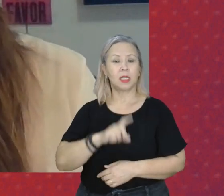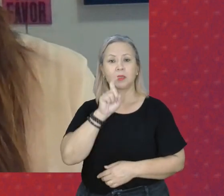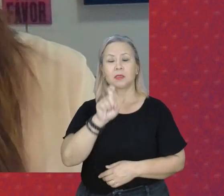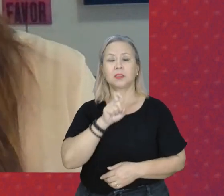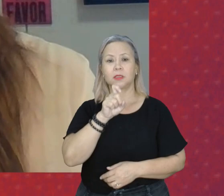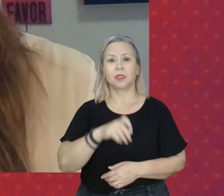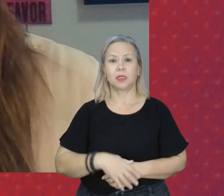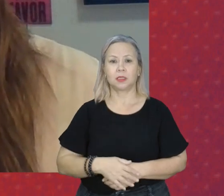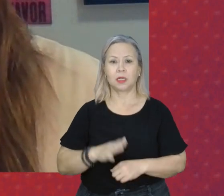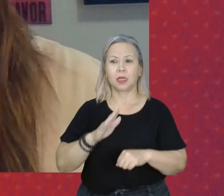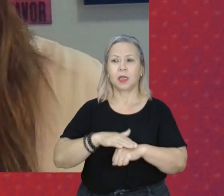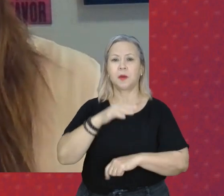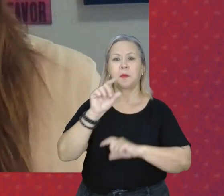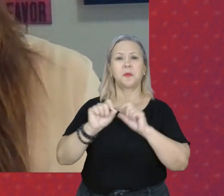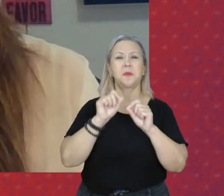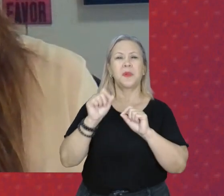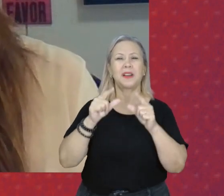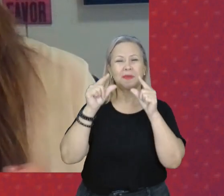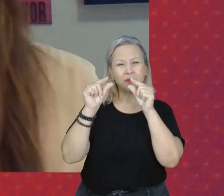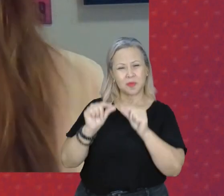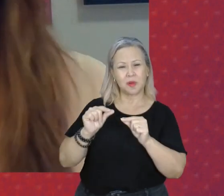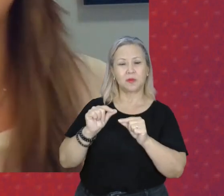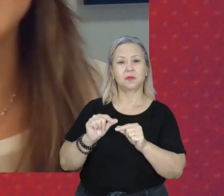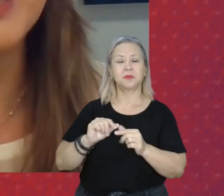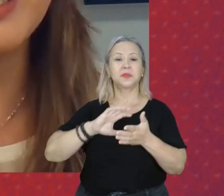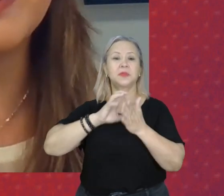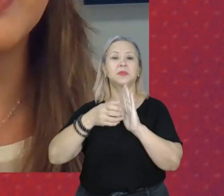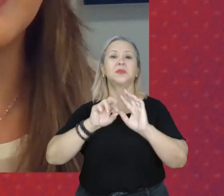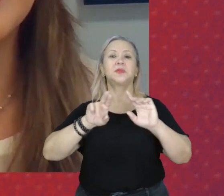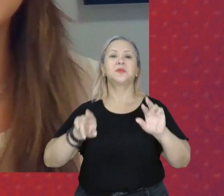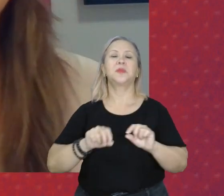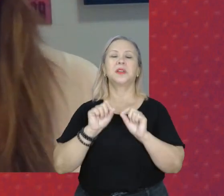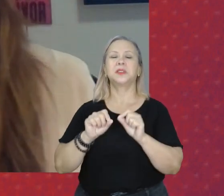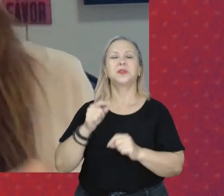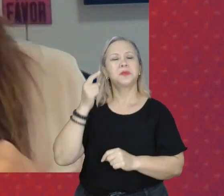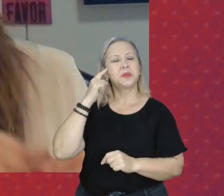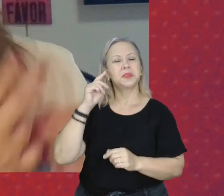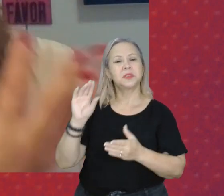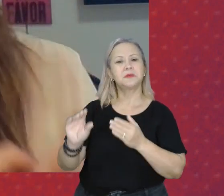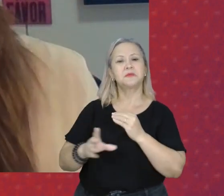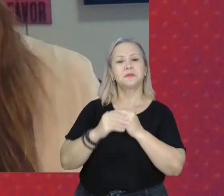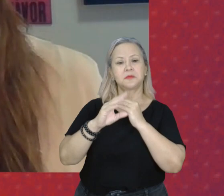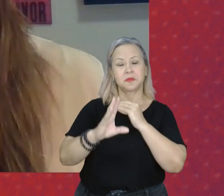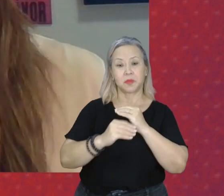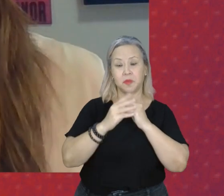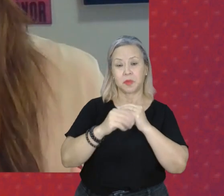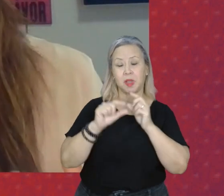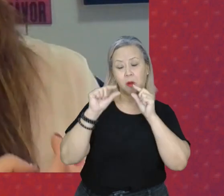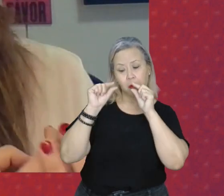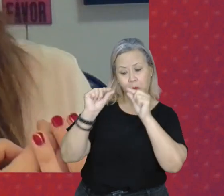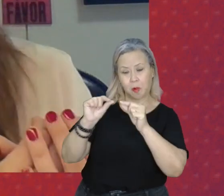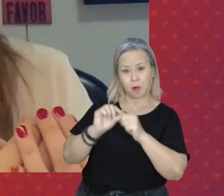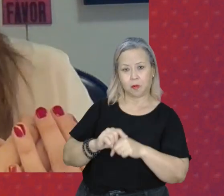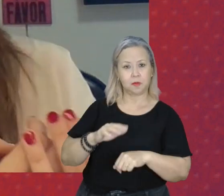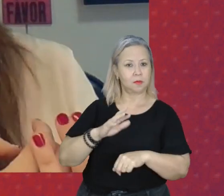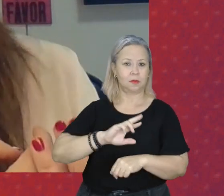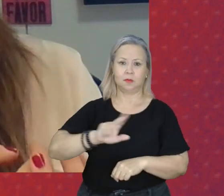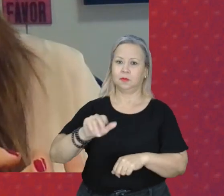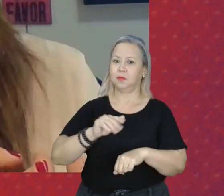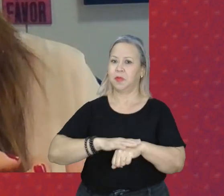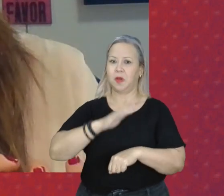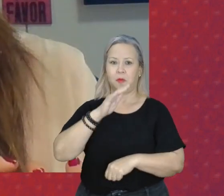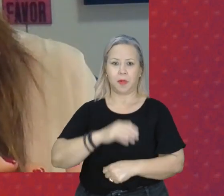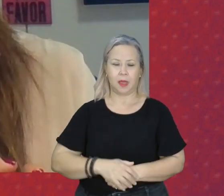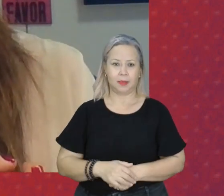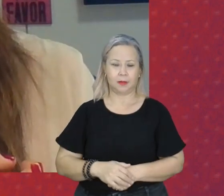seja mais do que o mínimo, né? Geralmente os partidos, eu preciso preencher o mínimo, eles não querem preencher mais do que isso. Então,